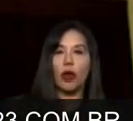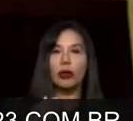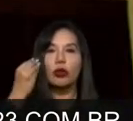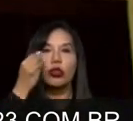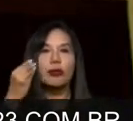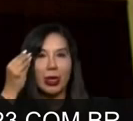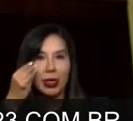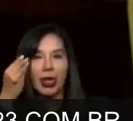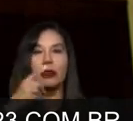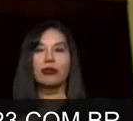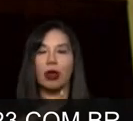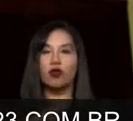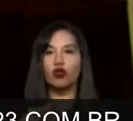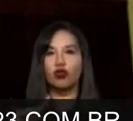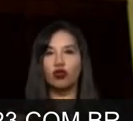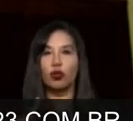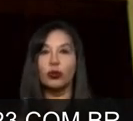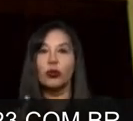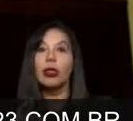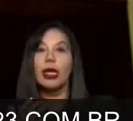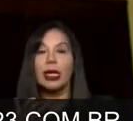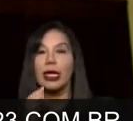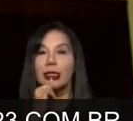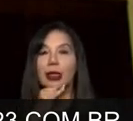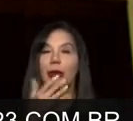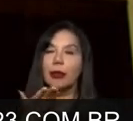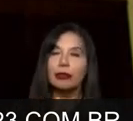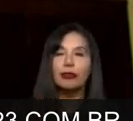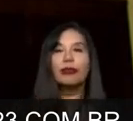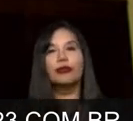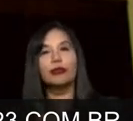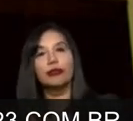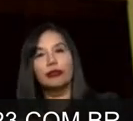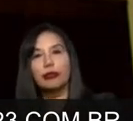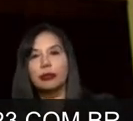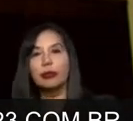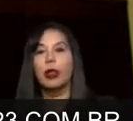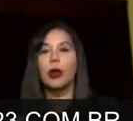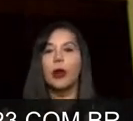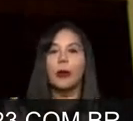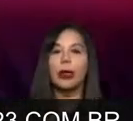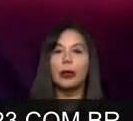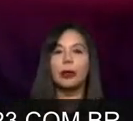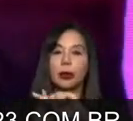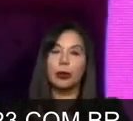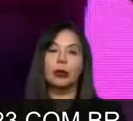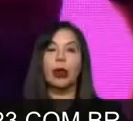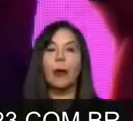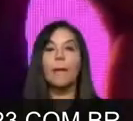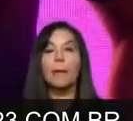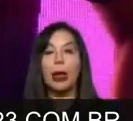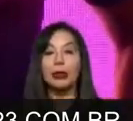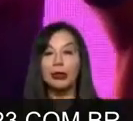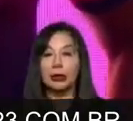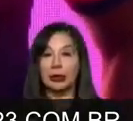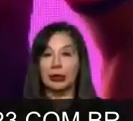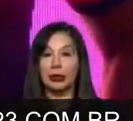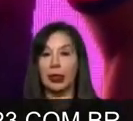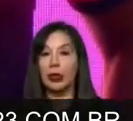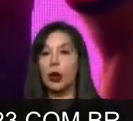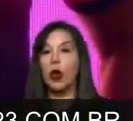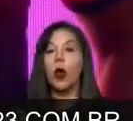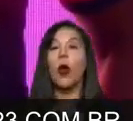gente espera dar cancha para elas, e que é uma equipe que vai maturar durante a competição. Já de Santa Catarina